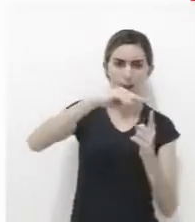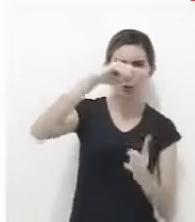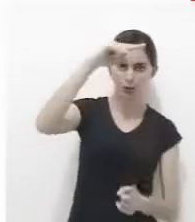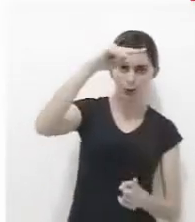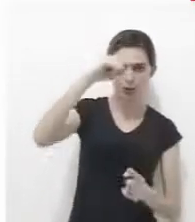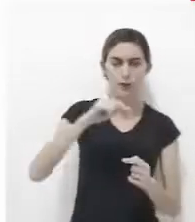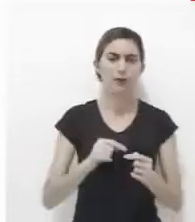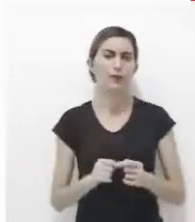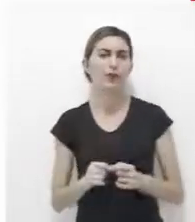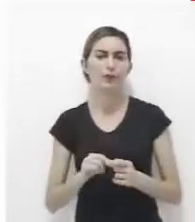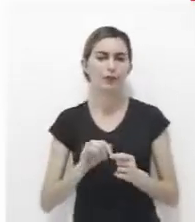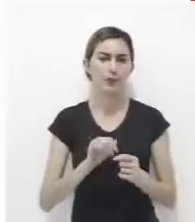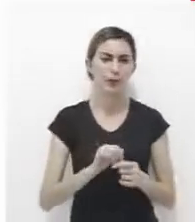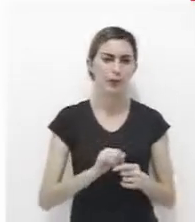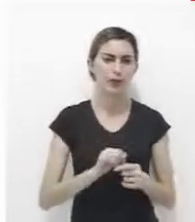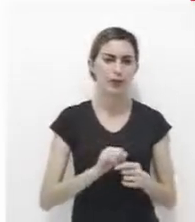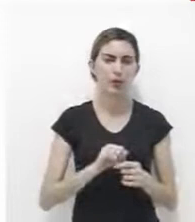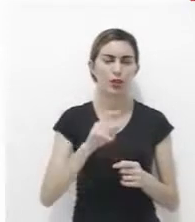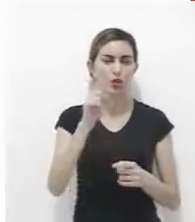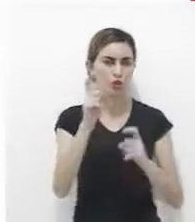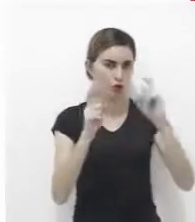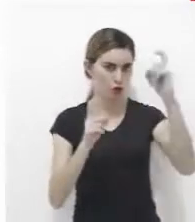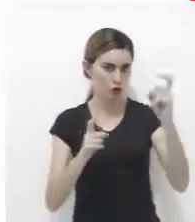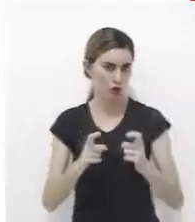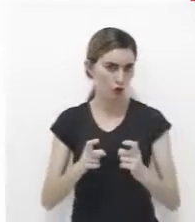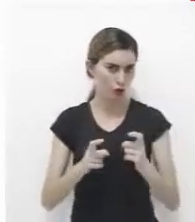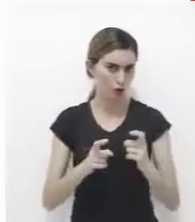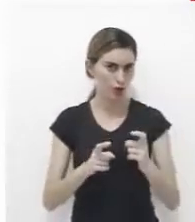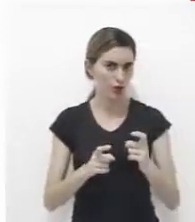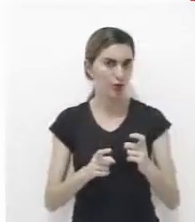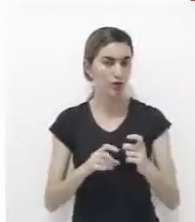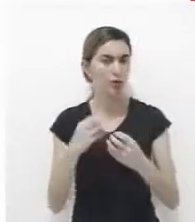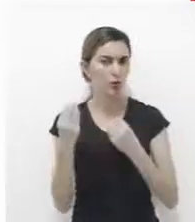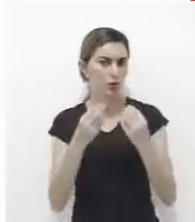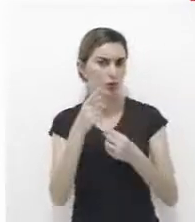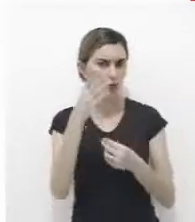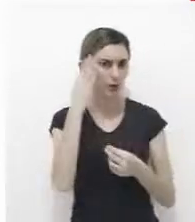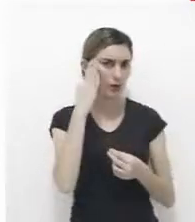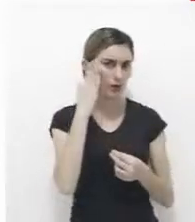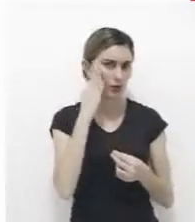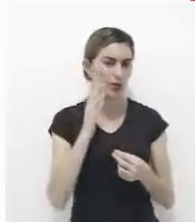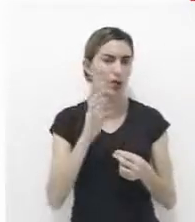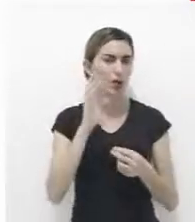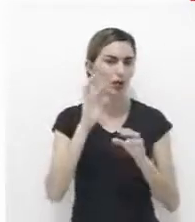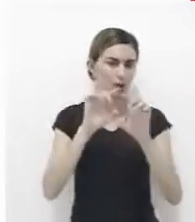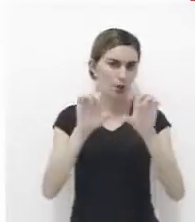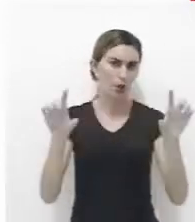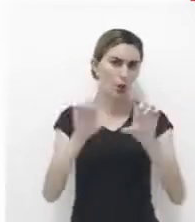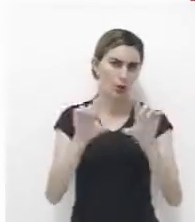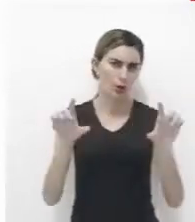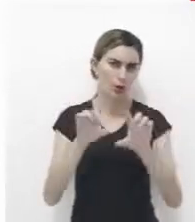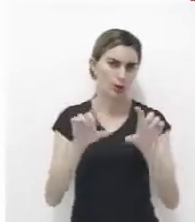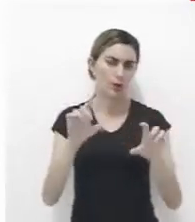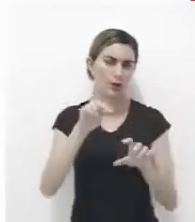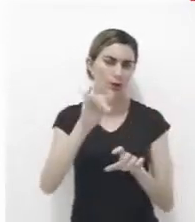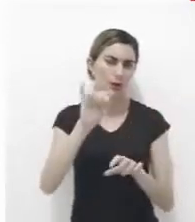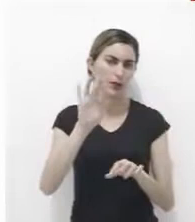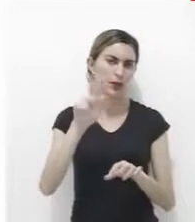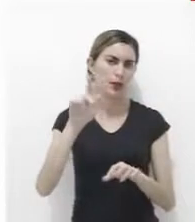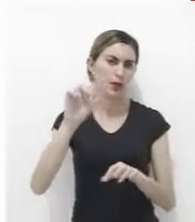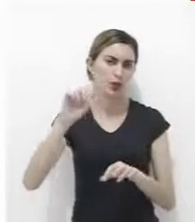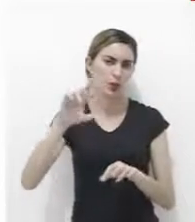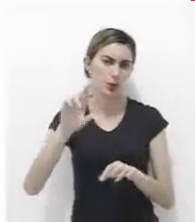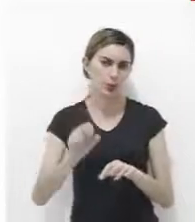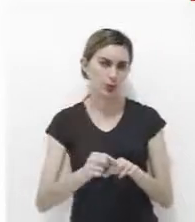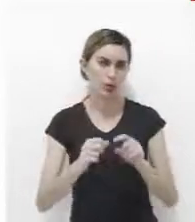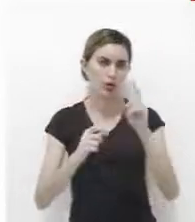maior do triângulo retângulo. Vamos chamar ali de x, ok? Como vocês sabem, o Teorema de Pitágoras vai nos